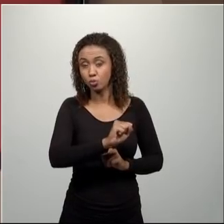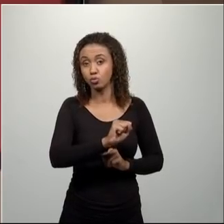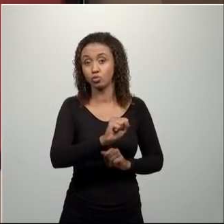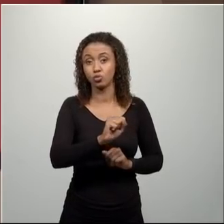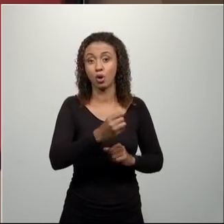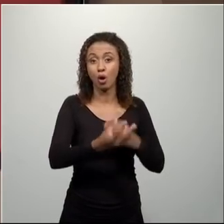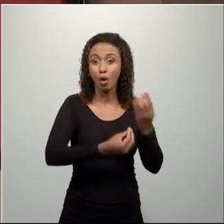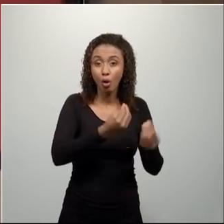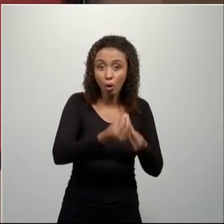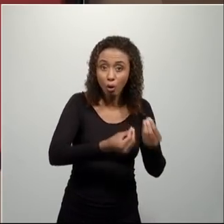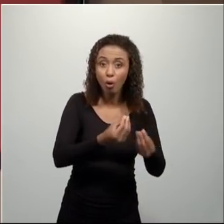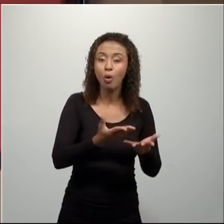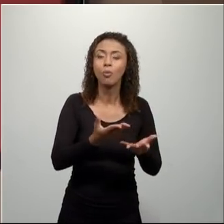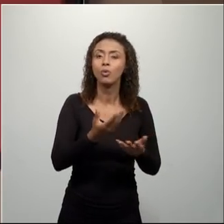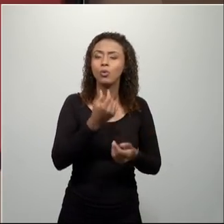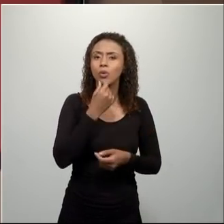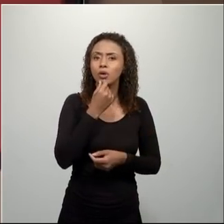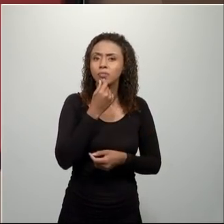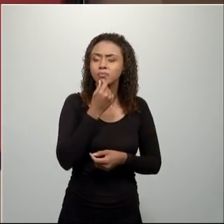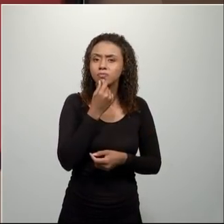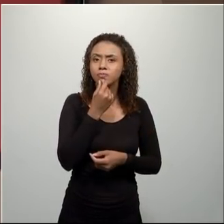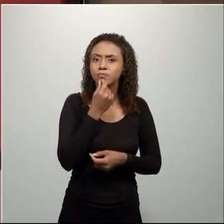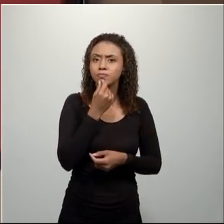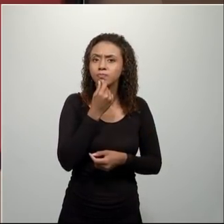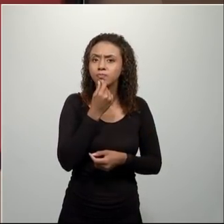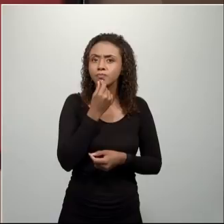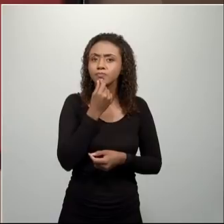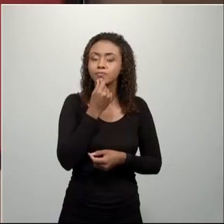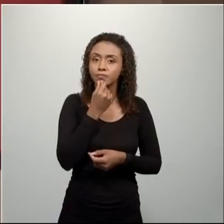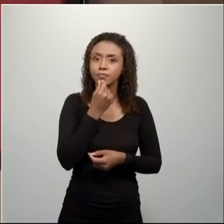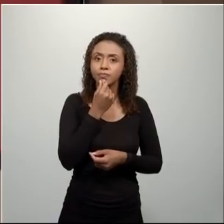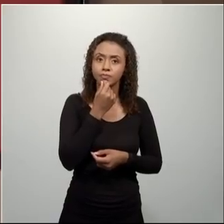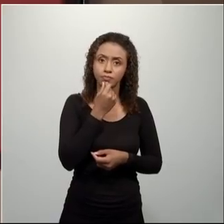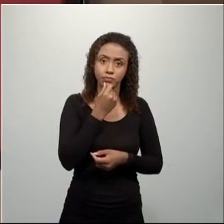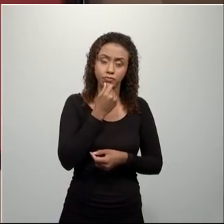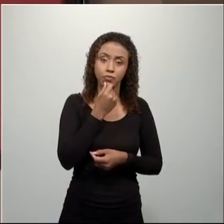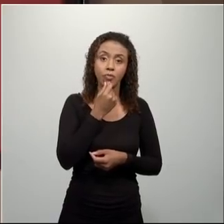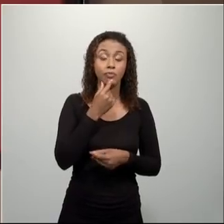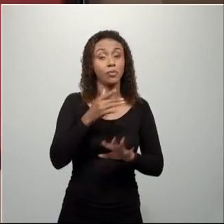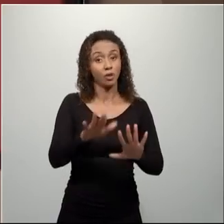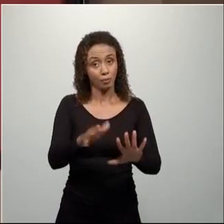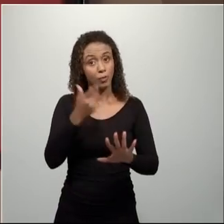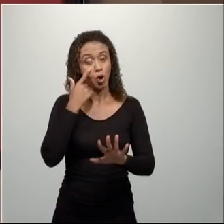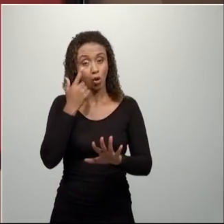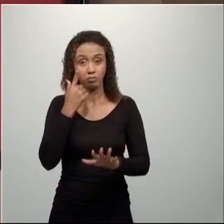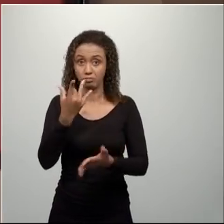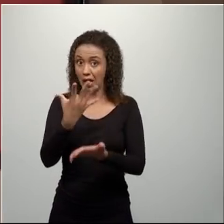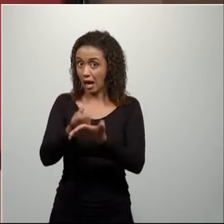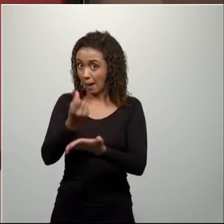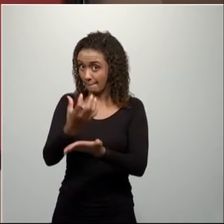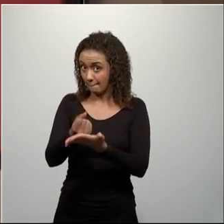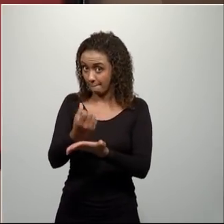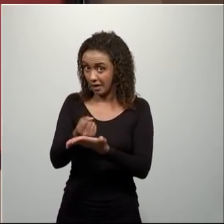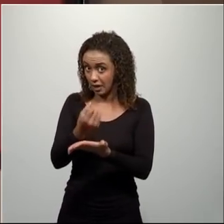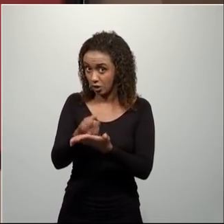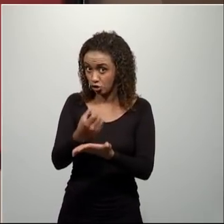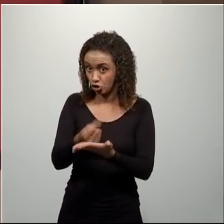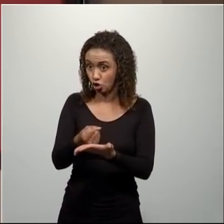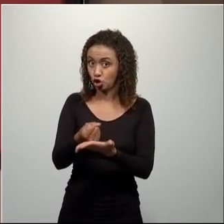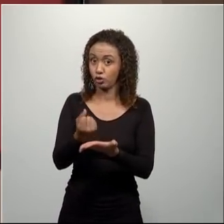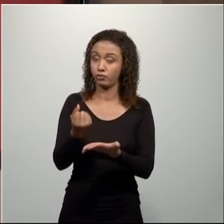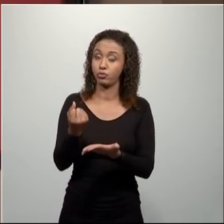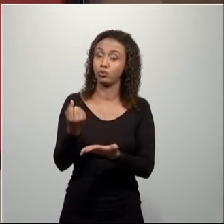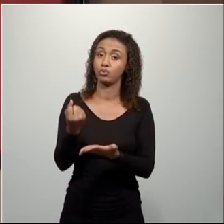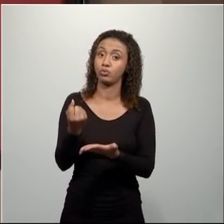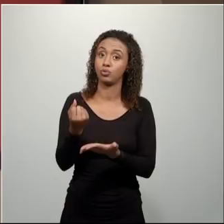serviço e qual a porta olha em princípio não é um aplicativo externo é o que